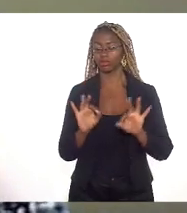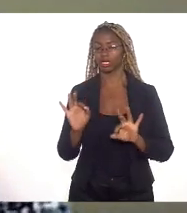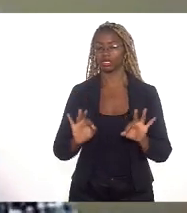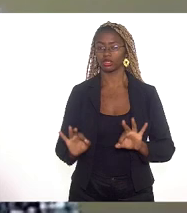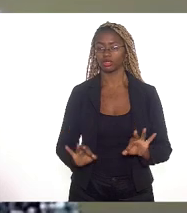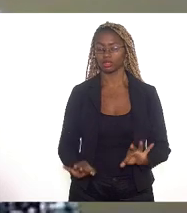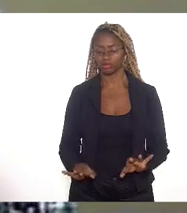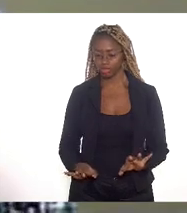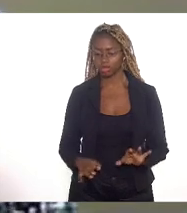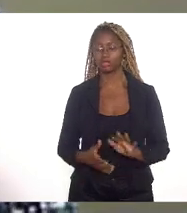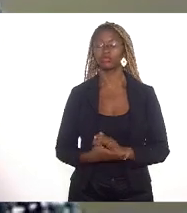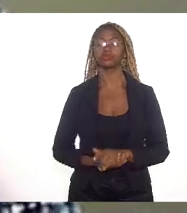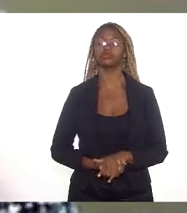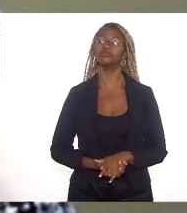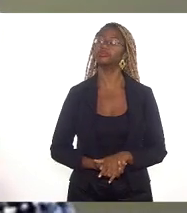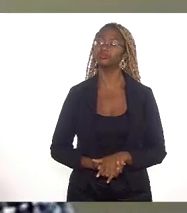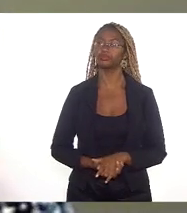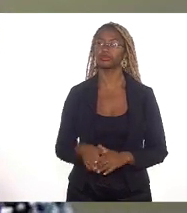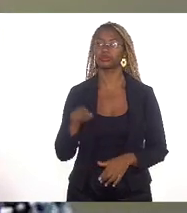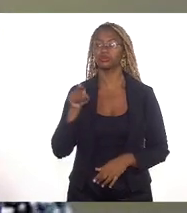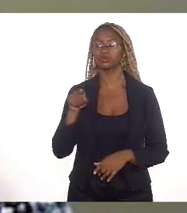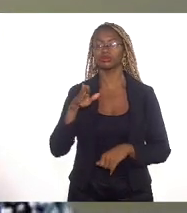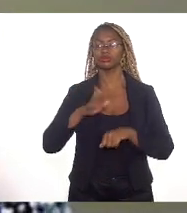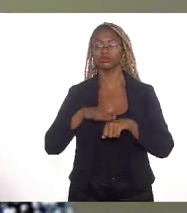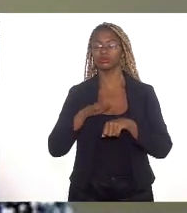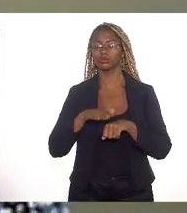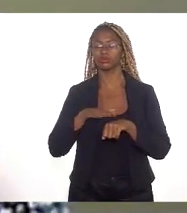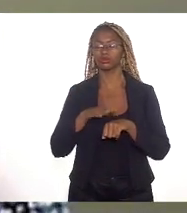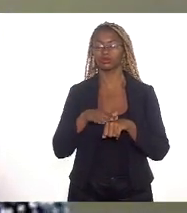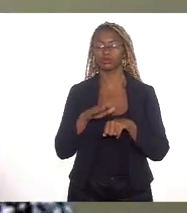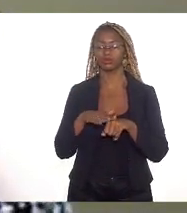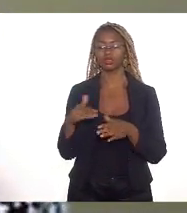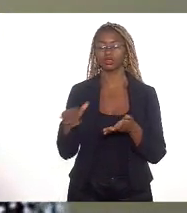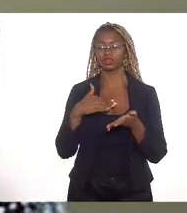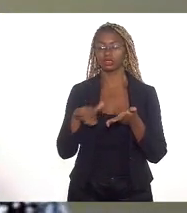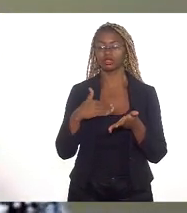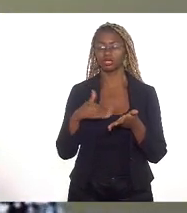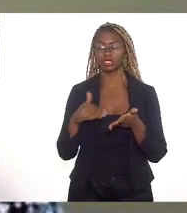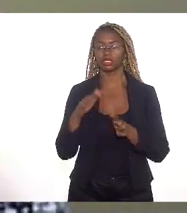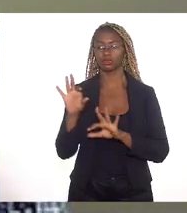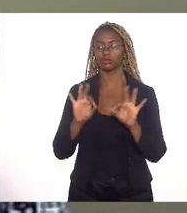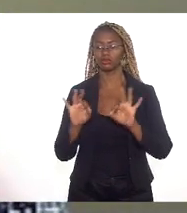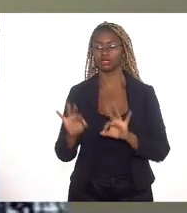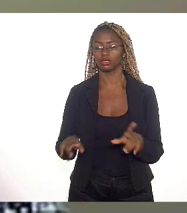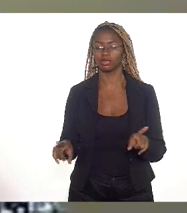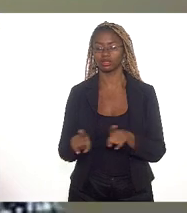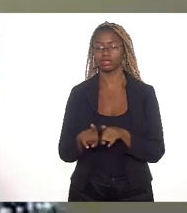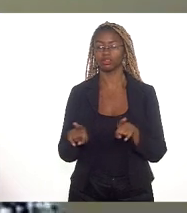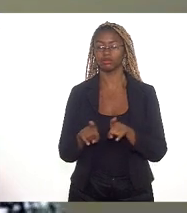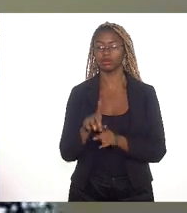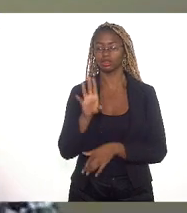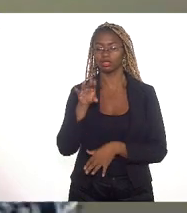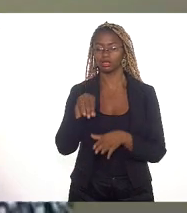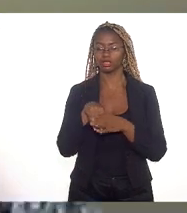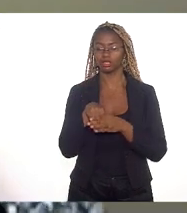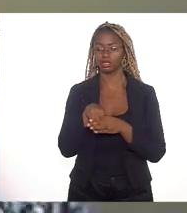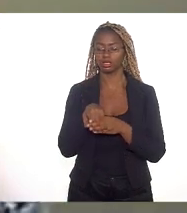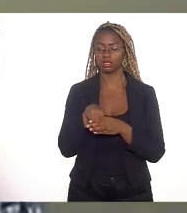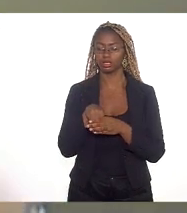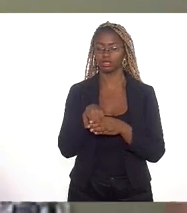Planejamento para que a própria Secretaria de Planejamento também esteja inserida, né,